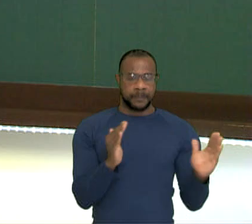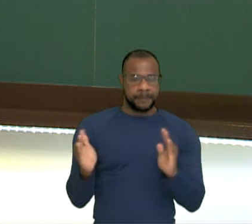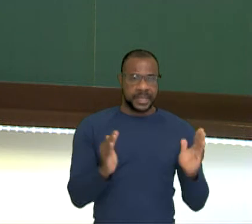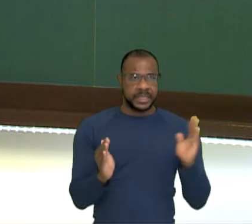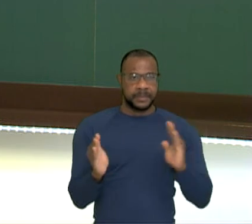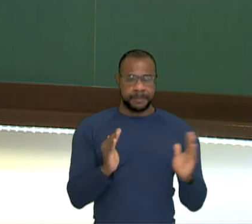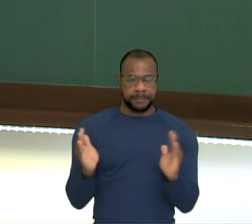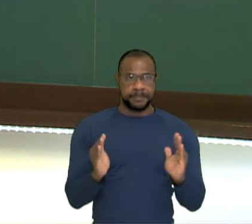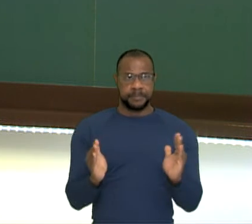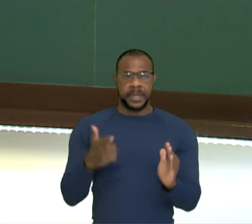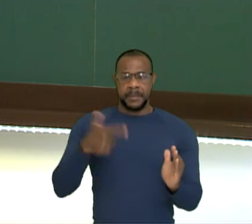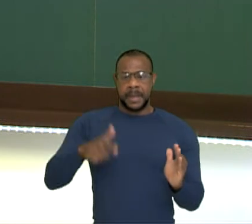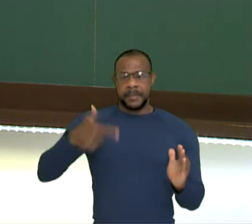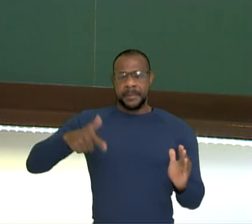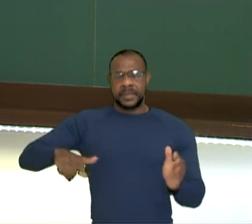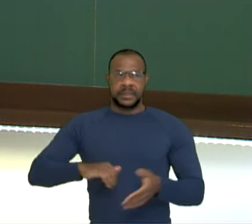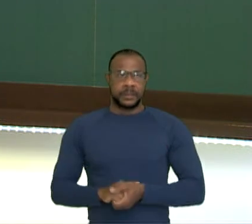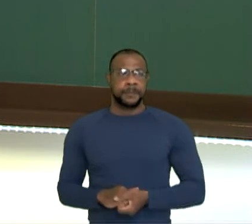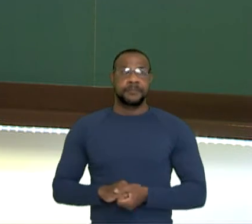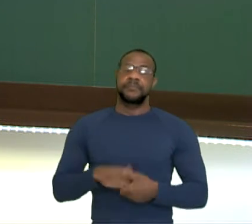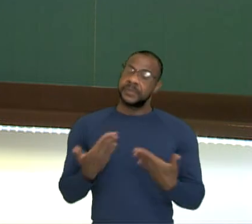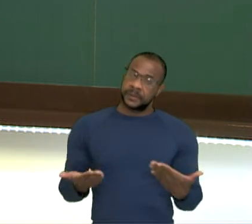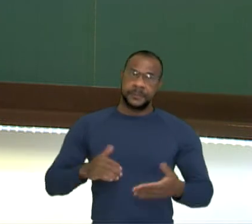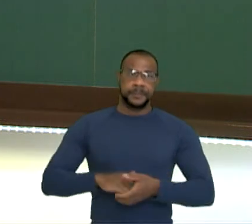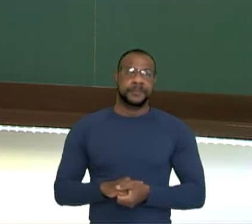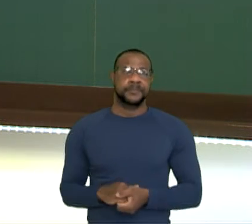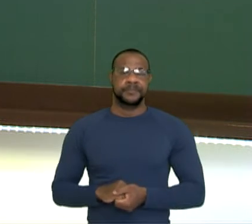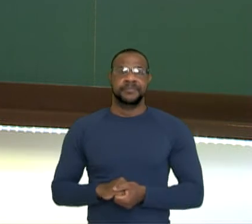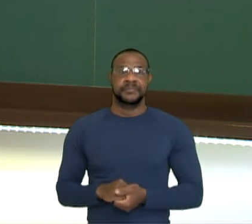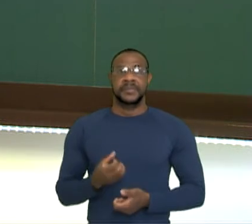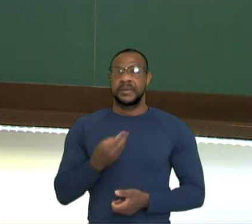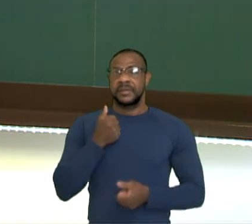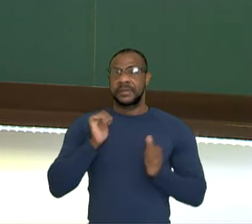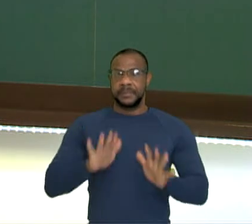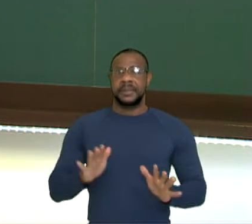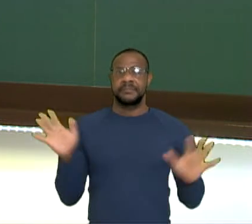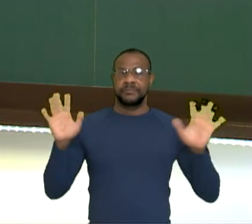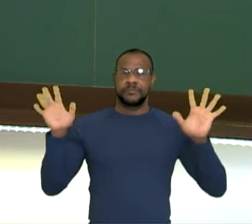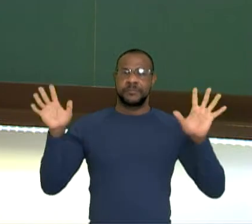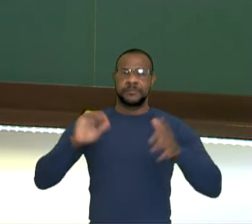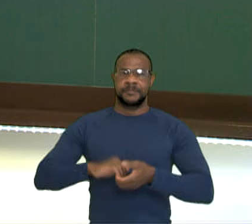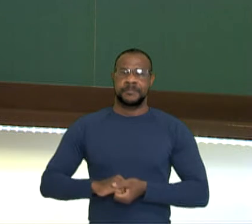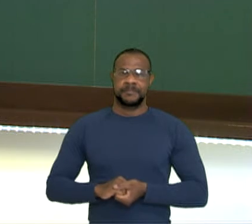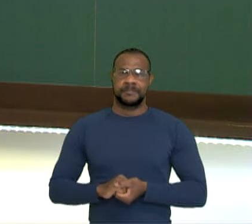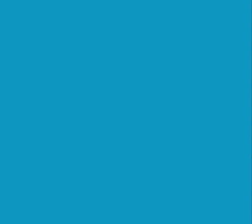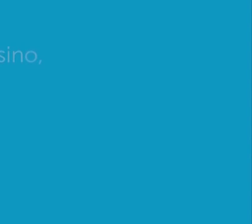Então, para a aula de hoje seria isso. Fiquem bem e até a próxima.